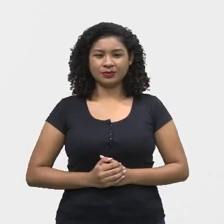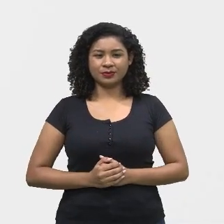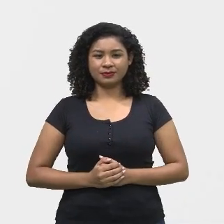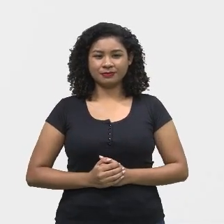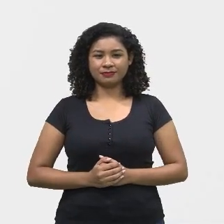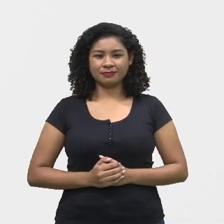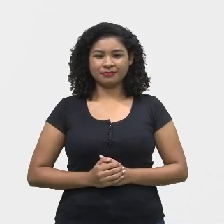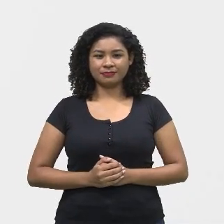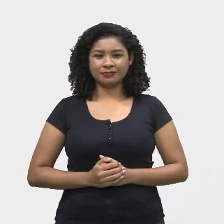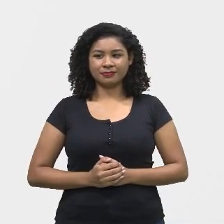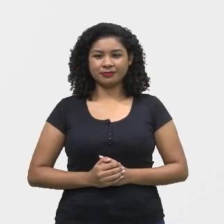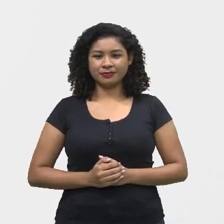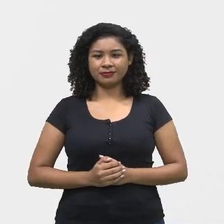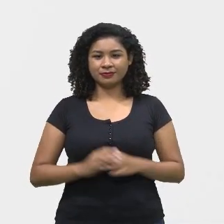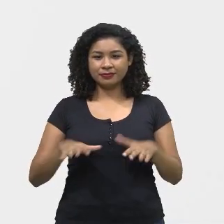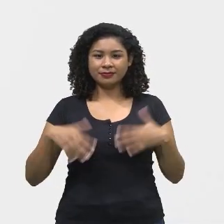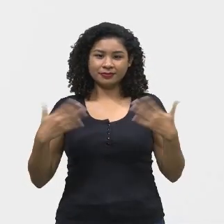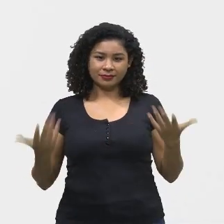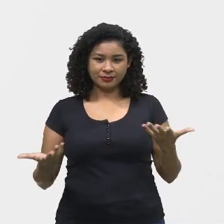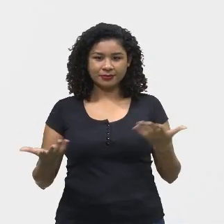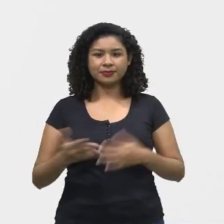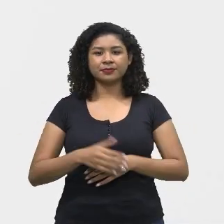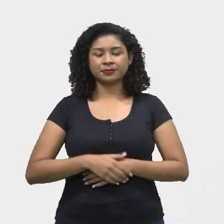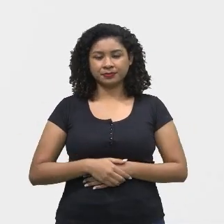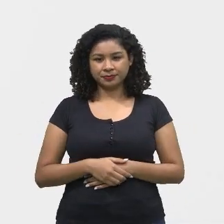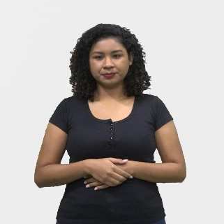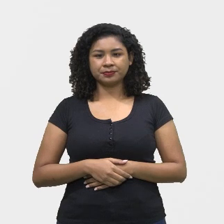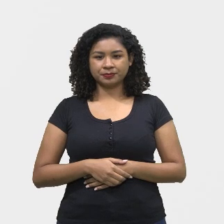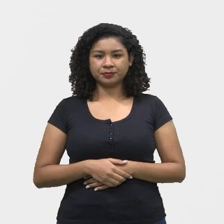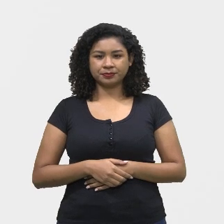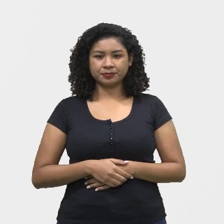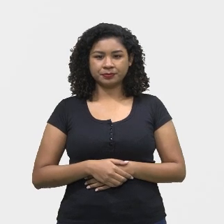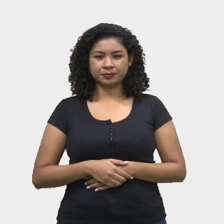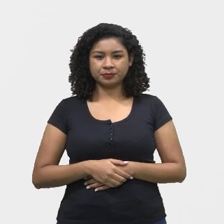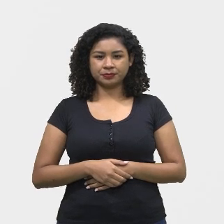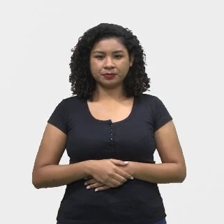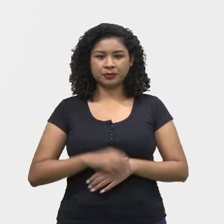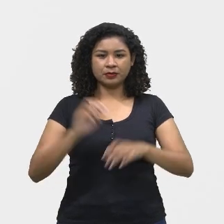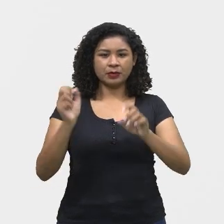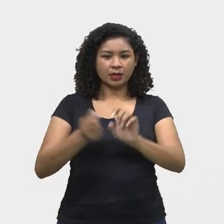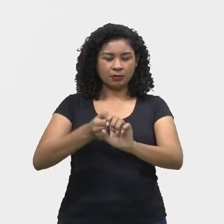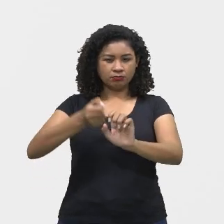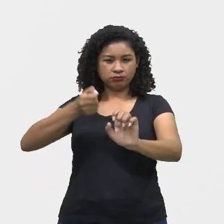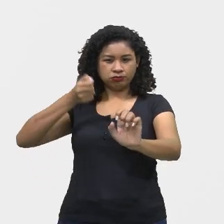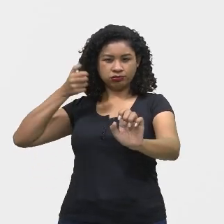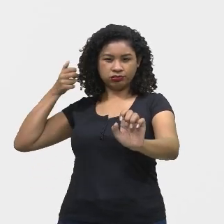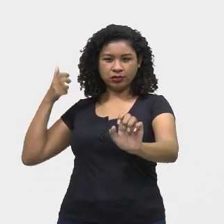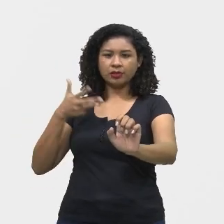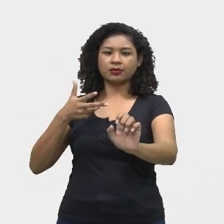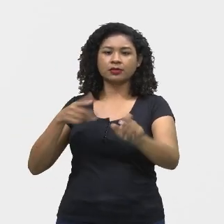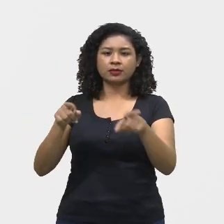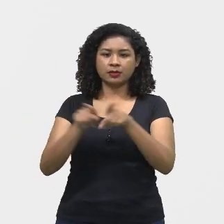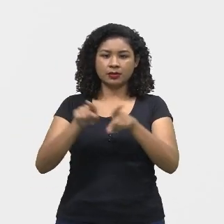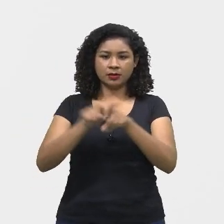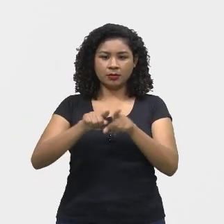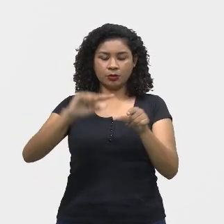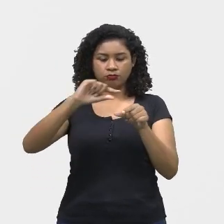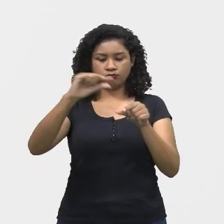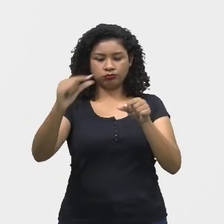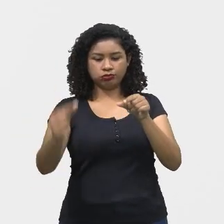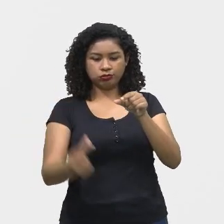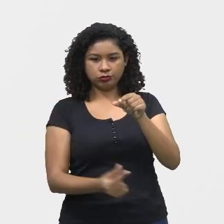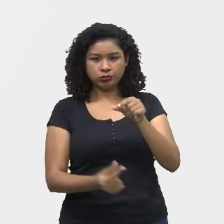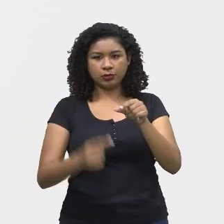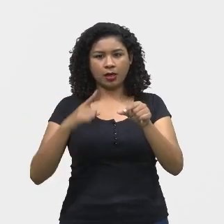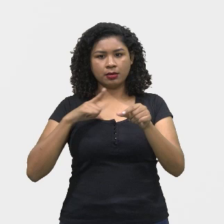Muito bem, então, o conjunto arco e flecha é constituído por um elástico preso a um arco e